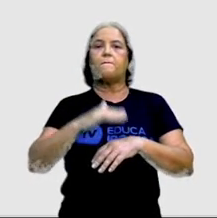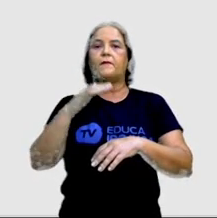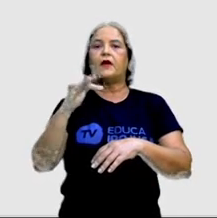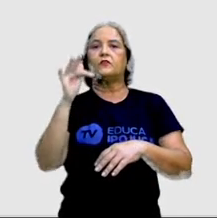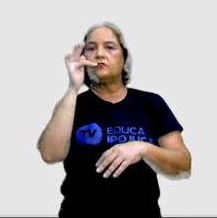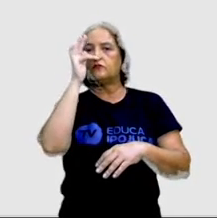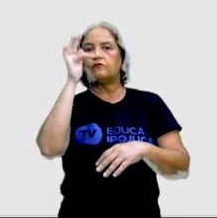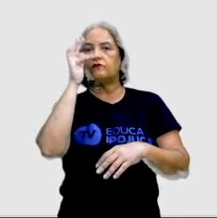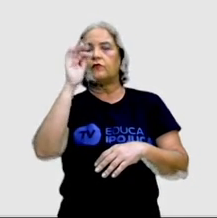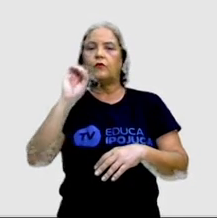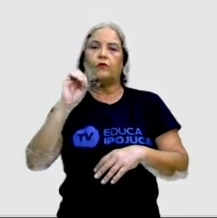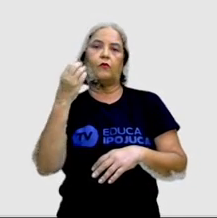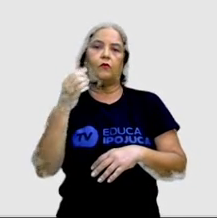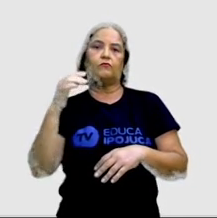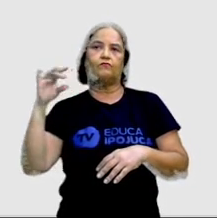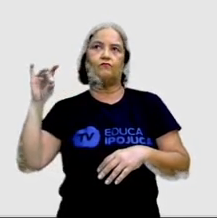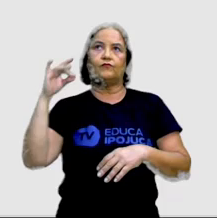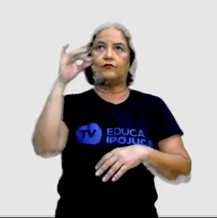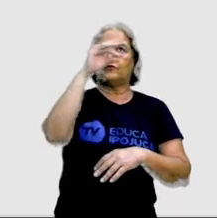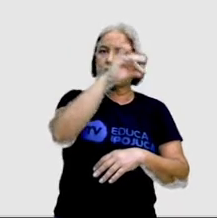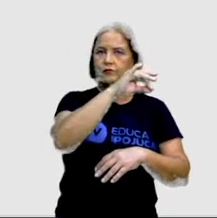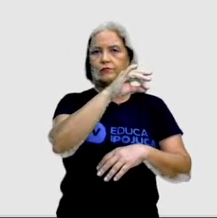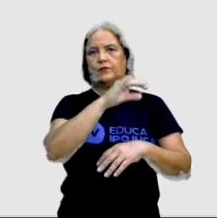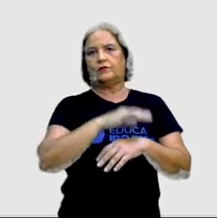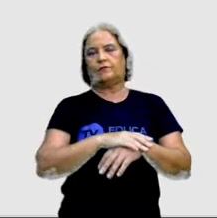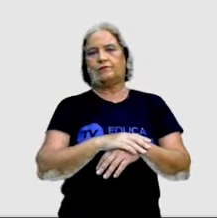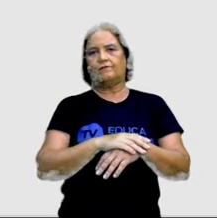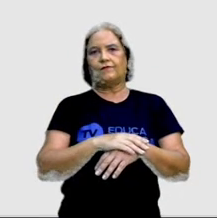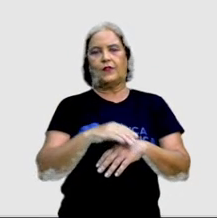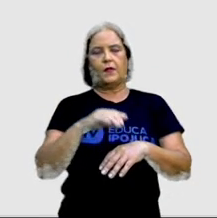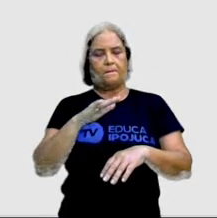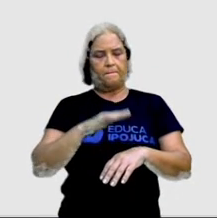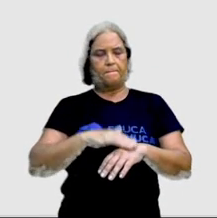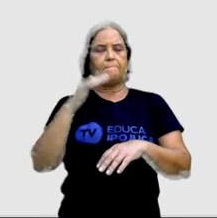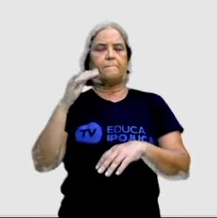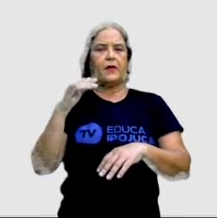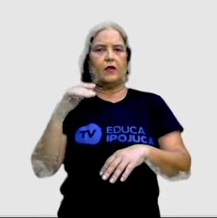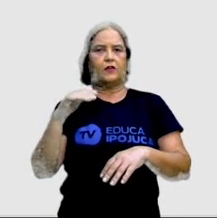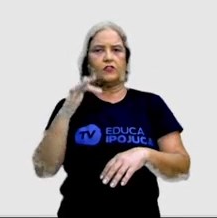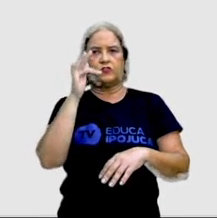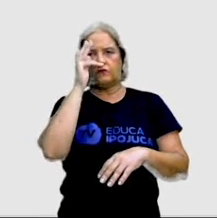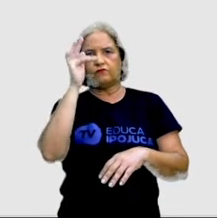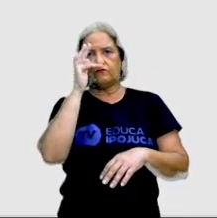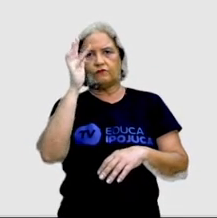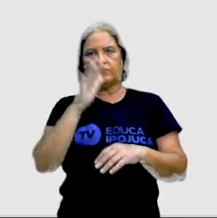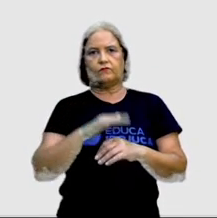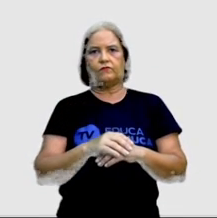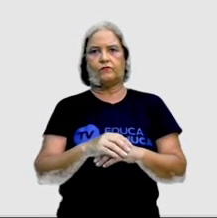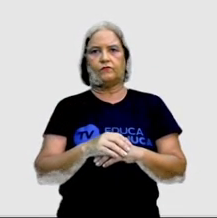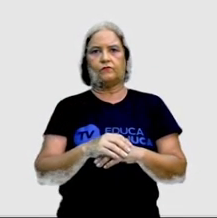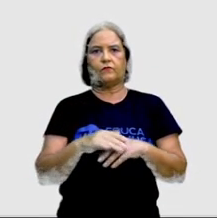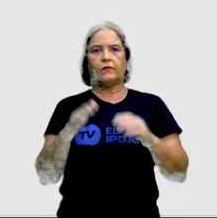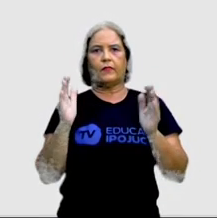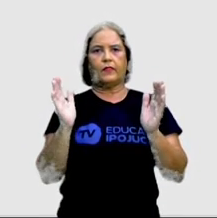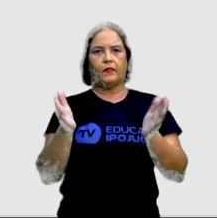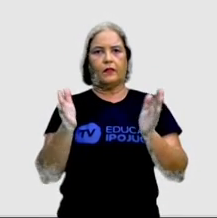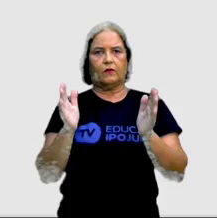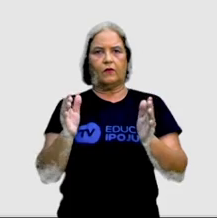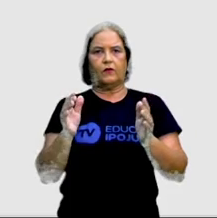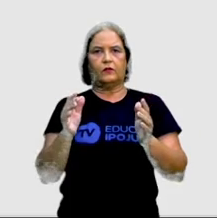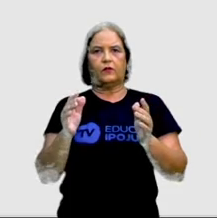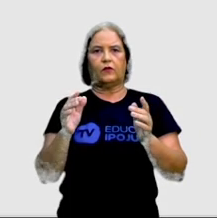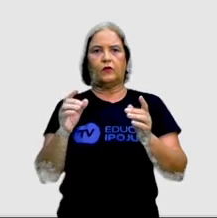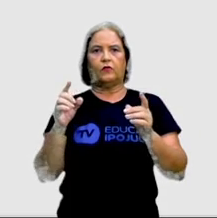mais abelhas nós temos mais flores e isso agora veja que nós temos os